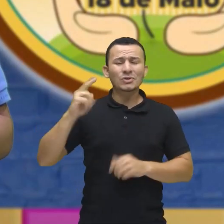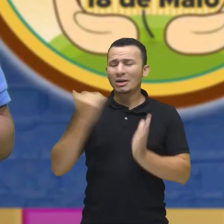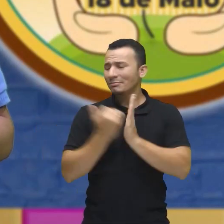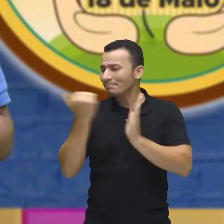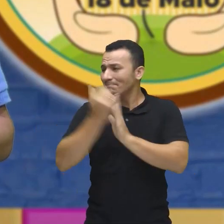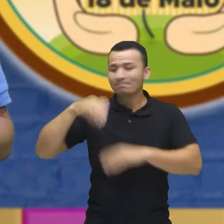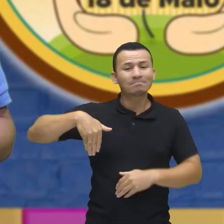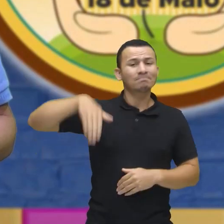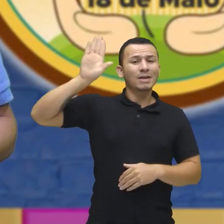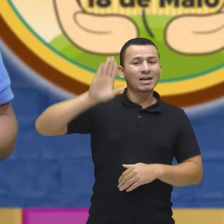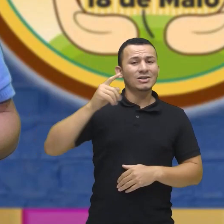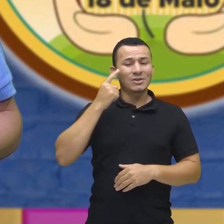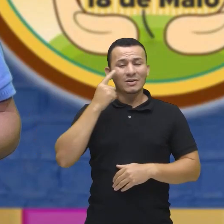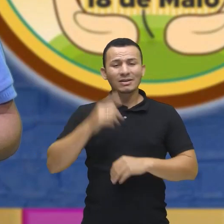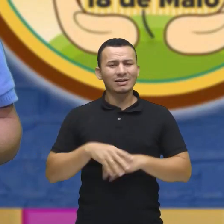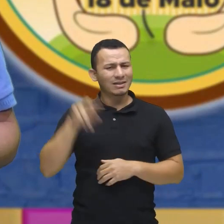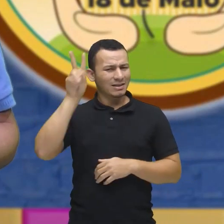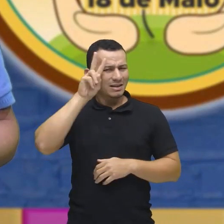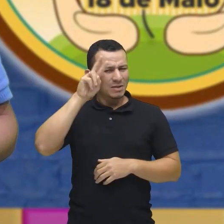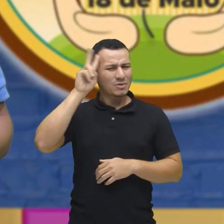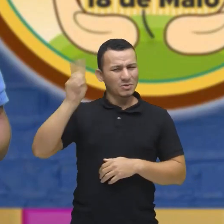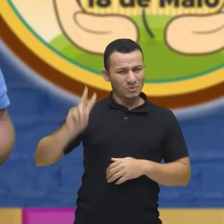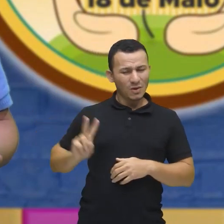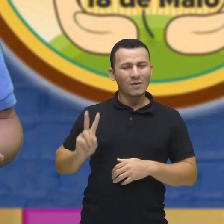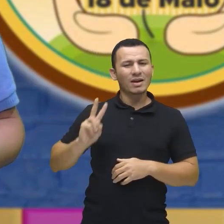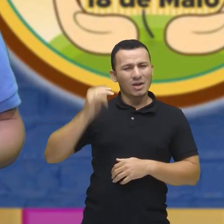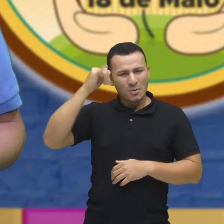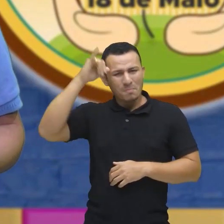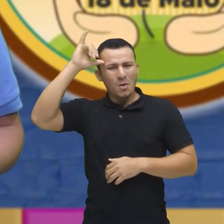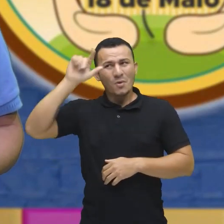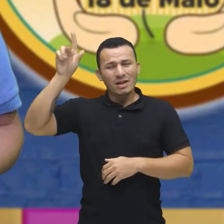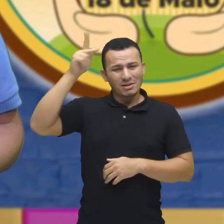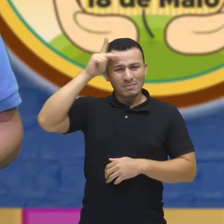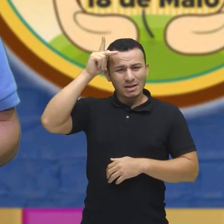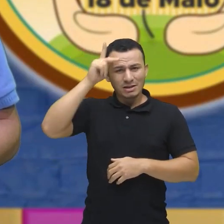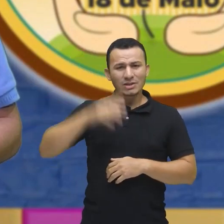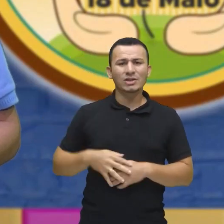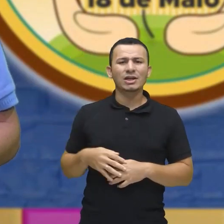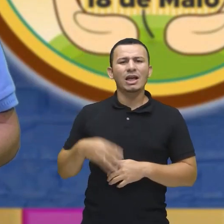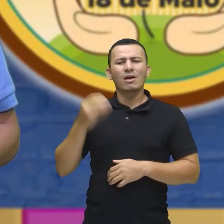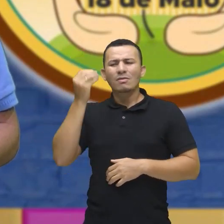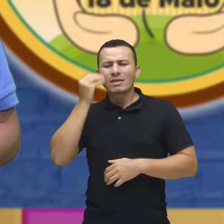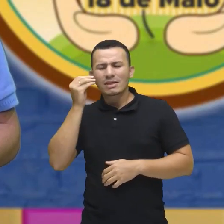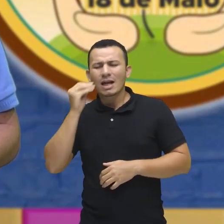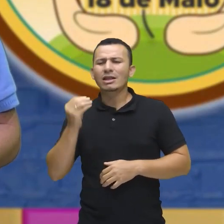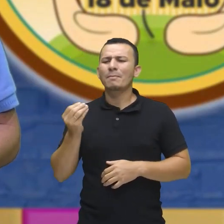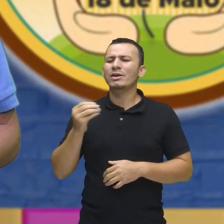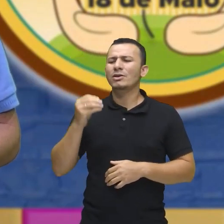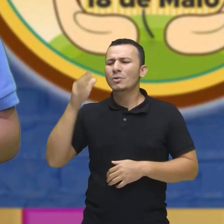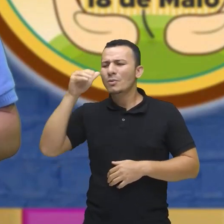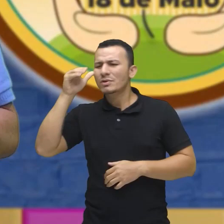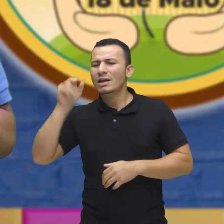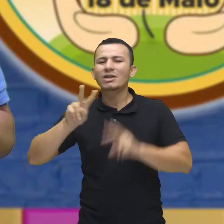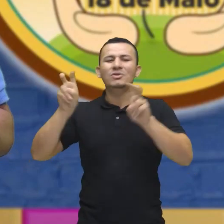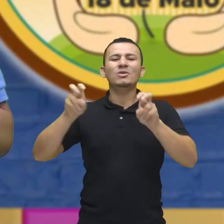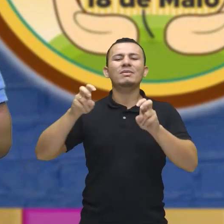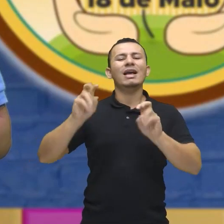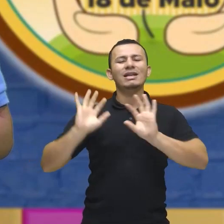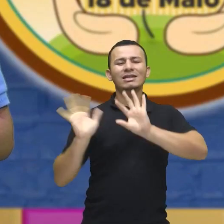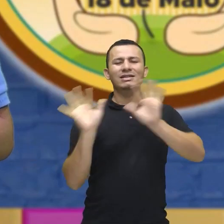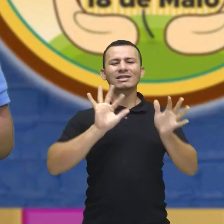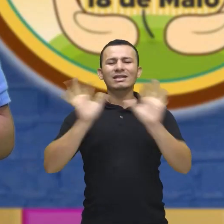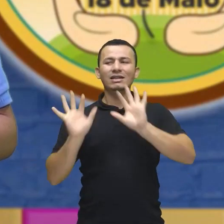nossa. Quando eu falei da história do boi-bumbá, quando eu tento conhecer a história da ciranda de Manacapuru, não só